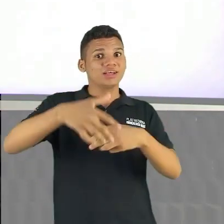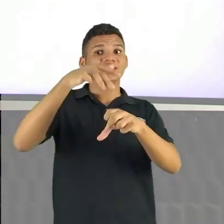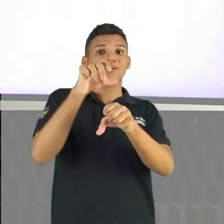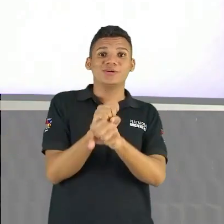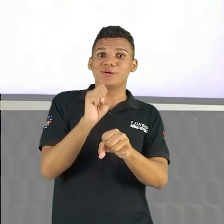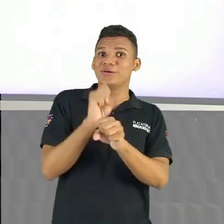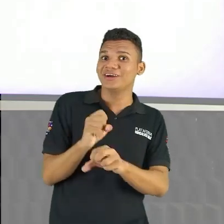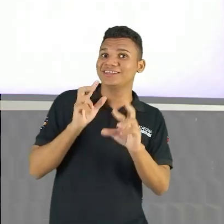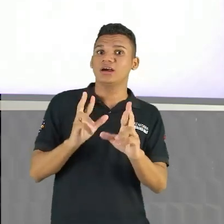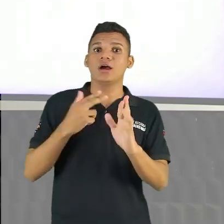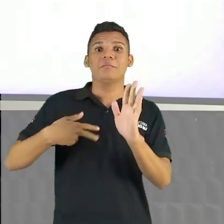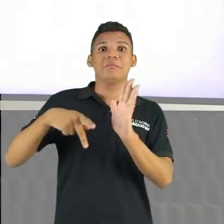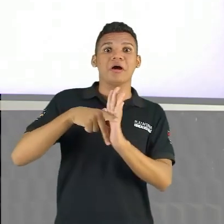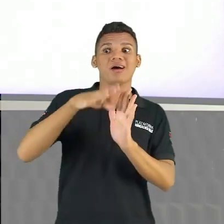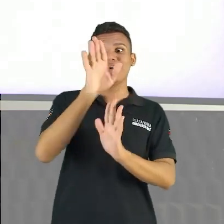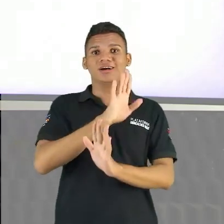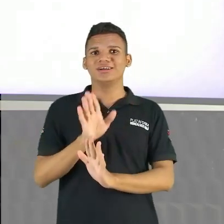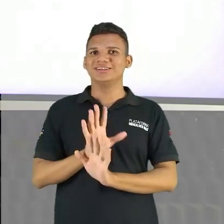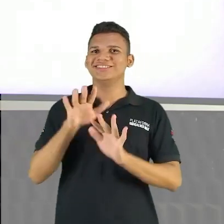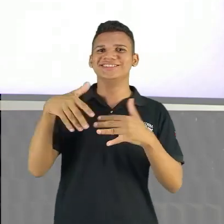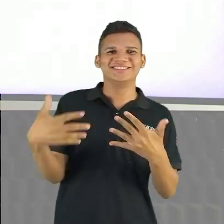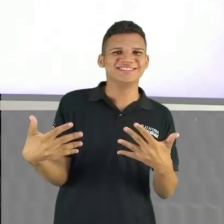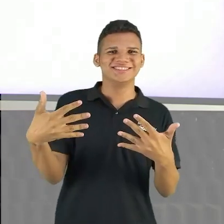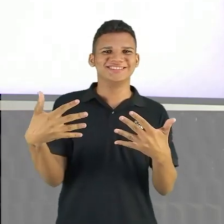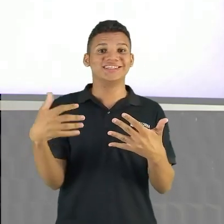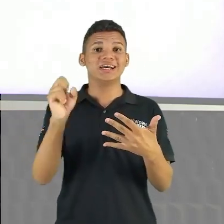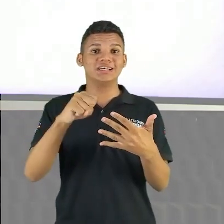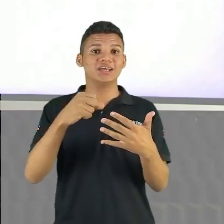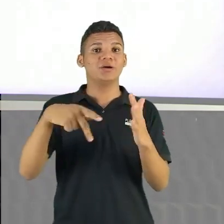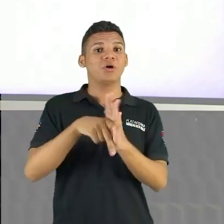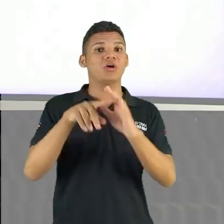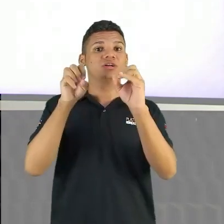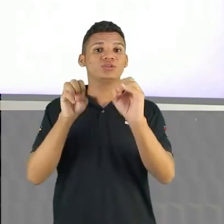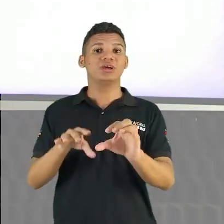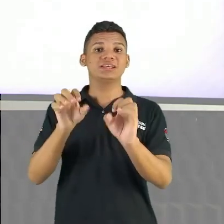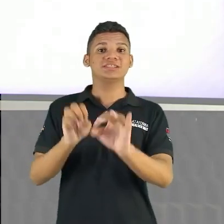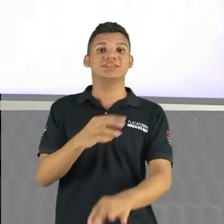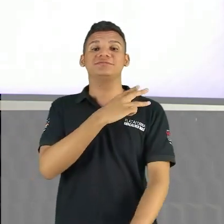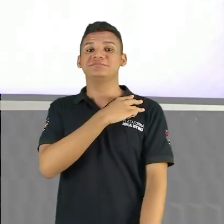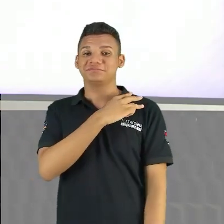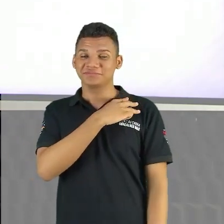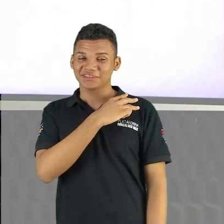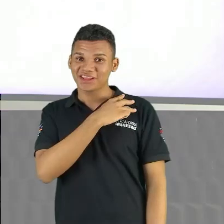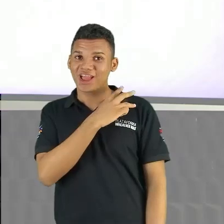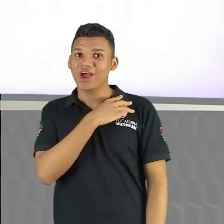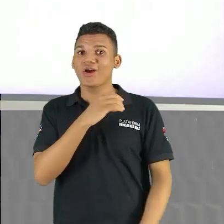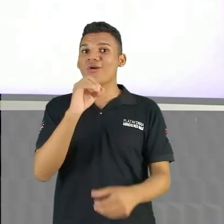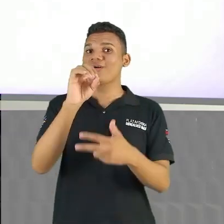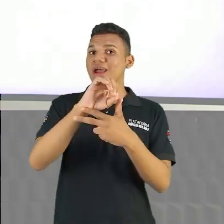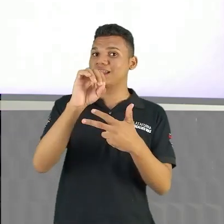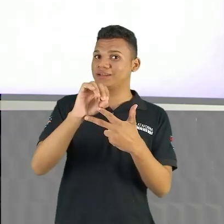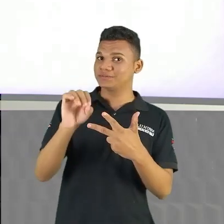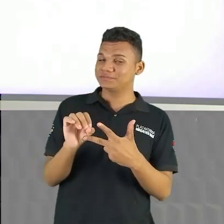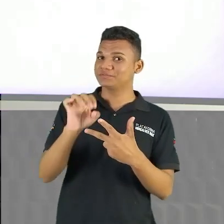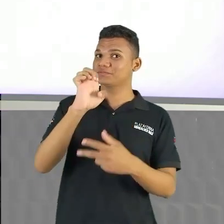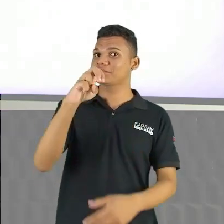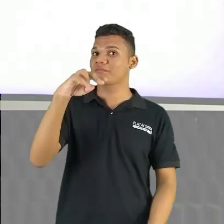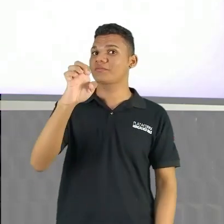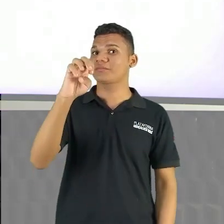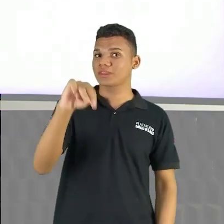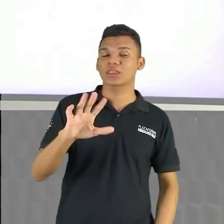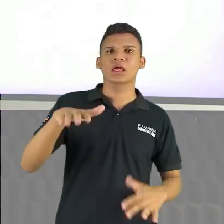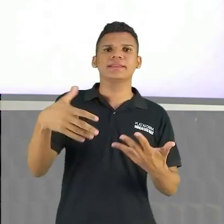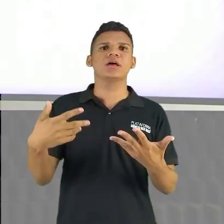esperadas do Brasil que é o Exame Nacional do Ensino Médio Enem e mais precisamente na